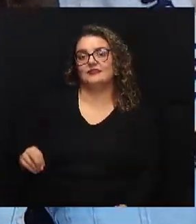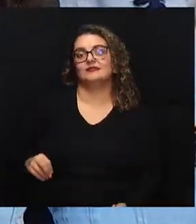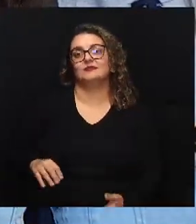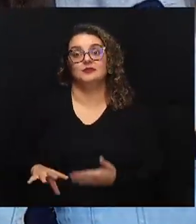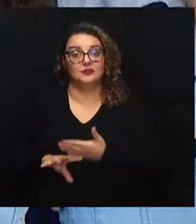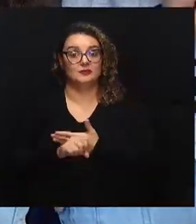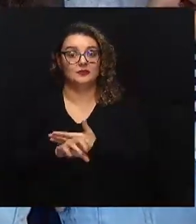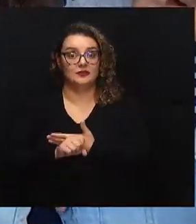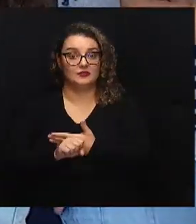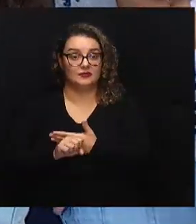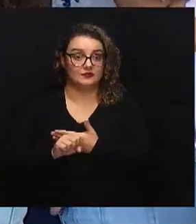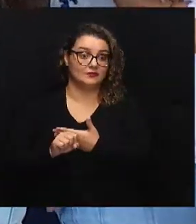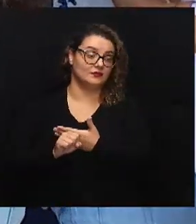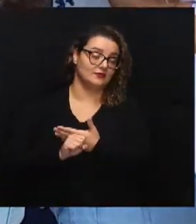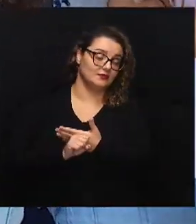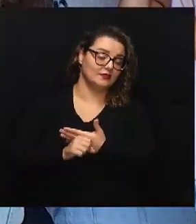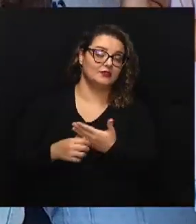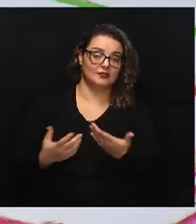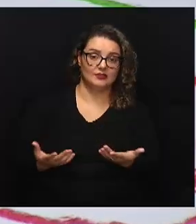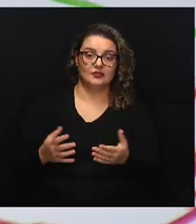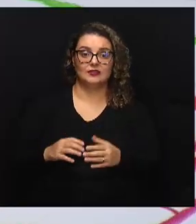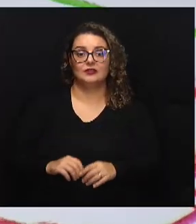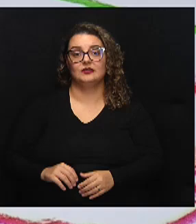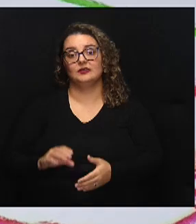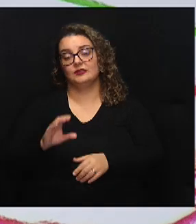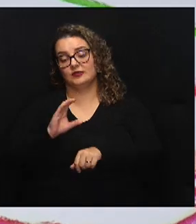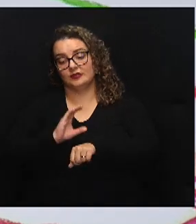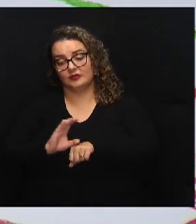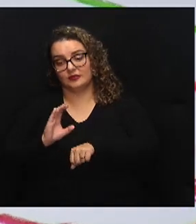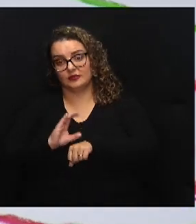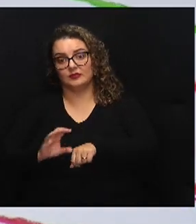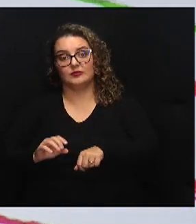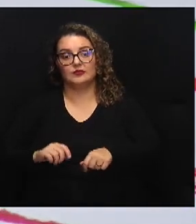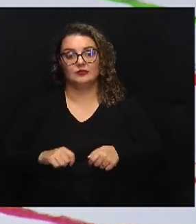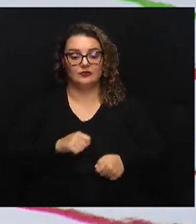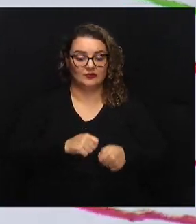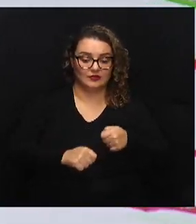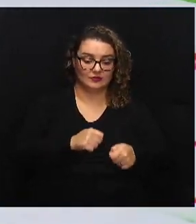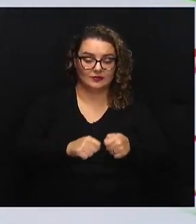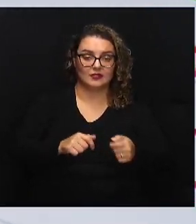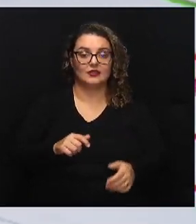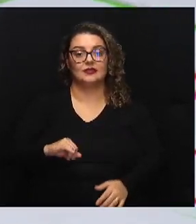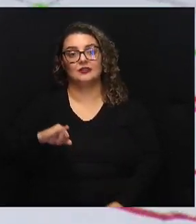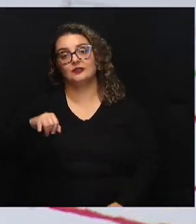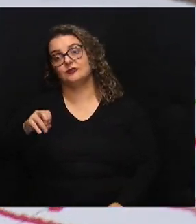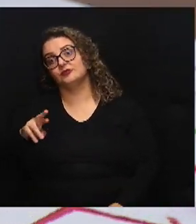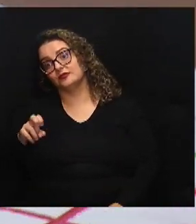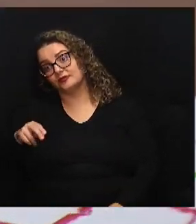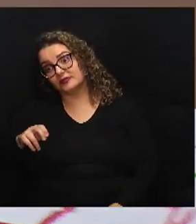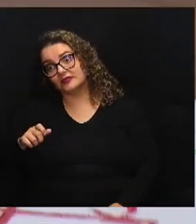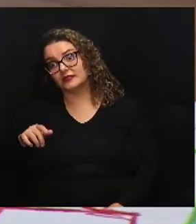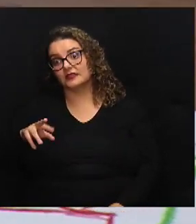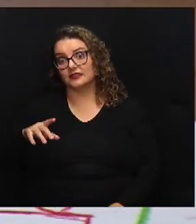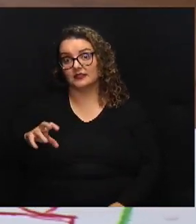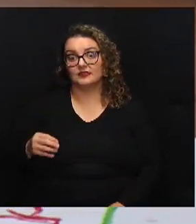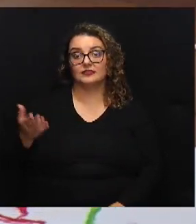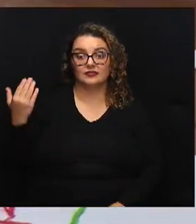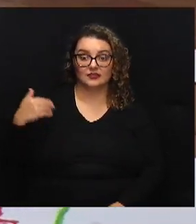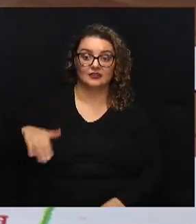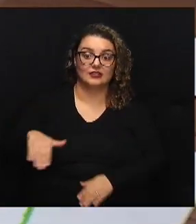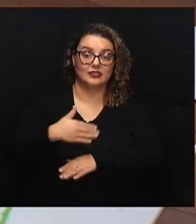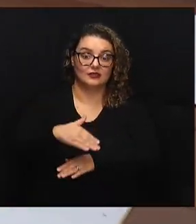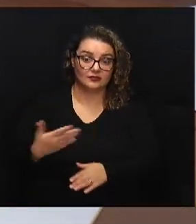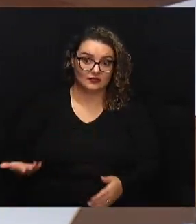orfanatos, fundei o curso livre de engraxates jornaleiros, que era na rua, nas